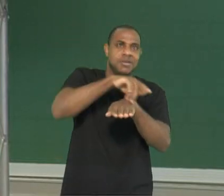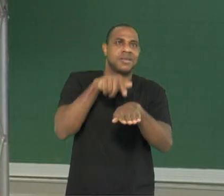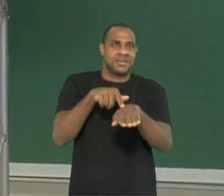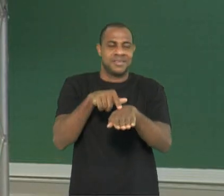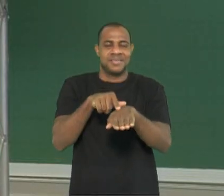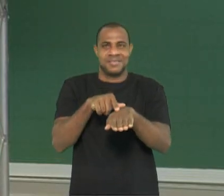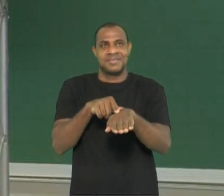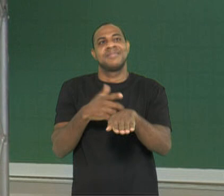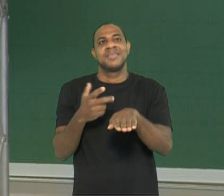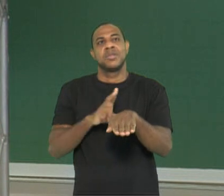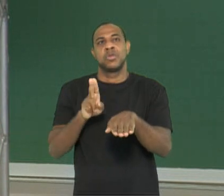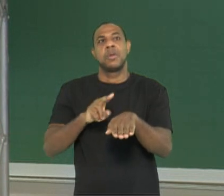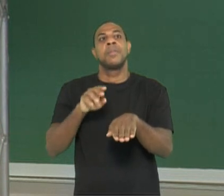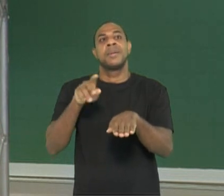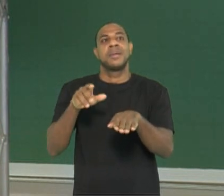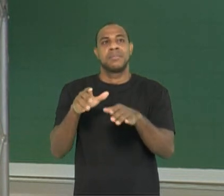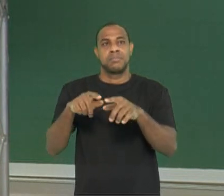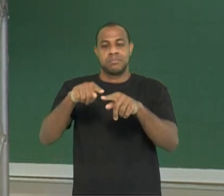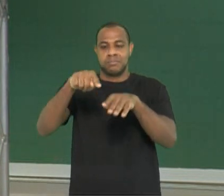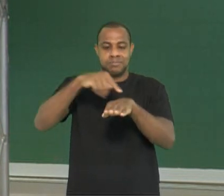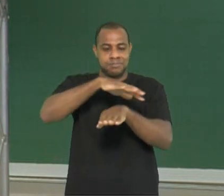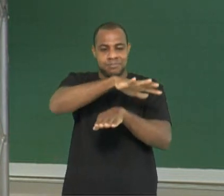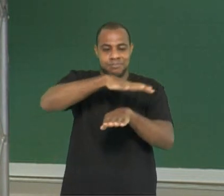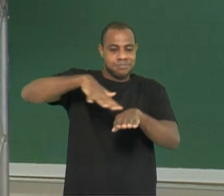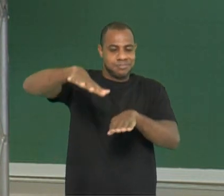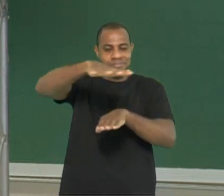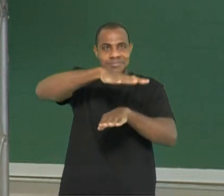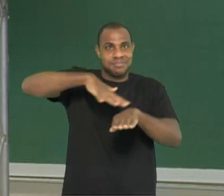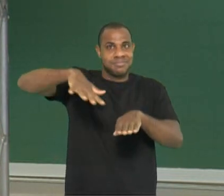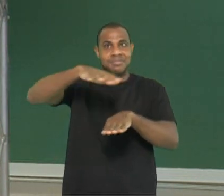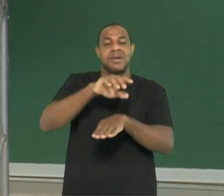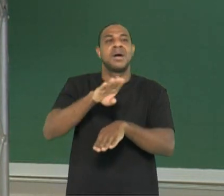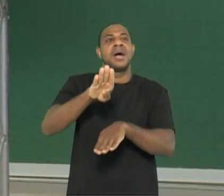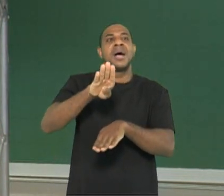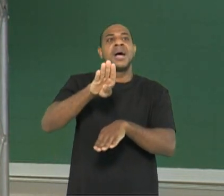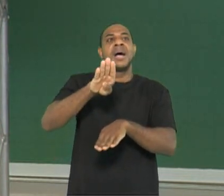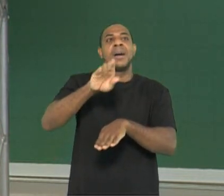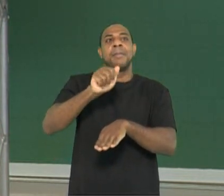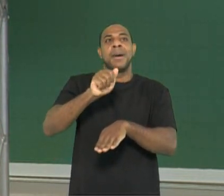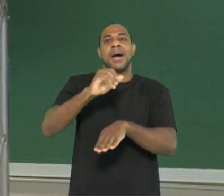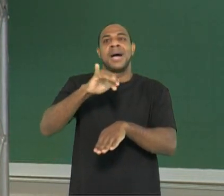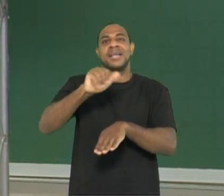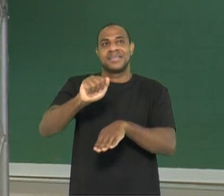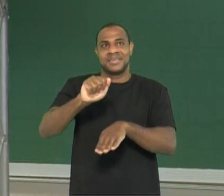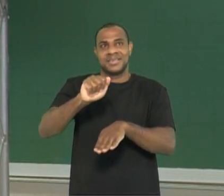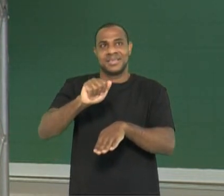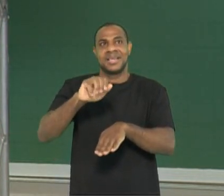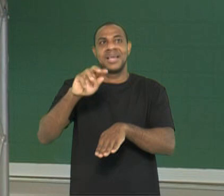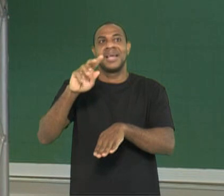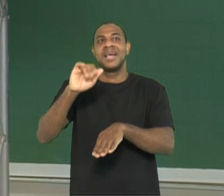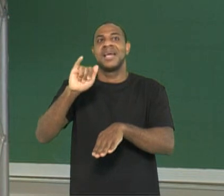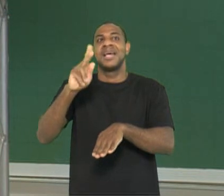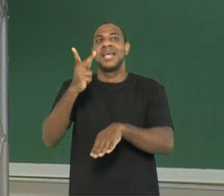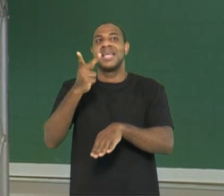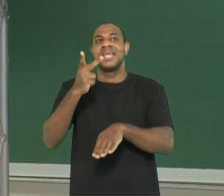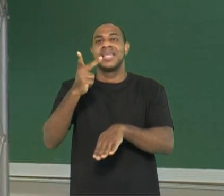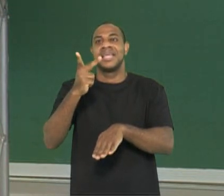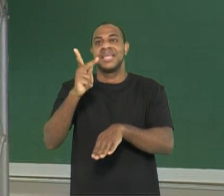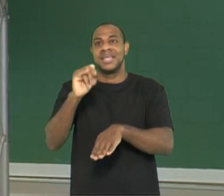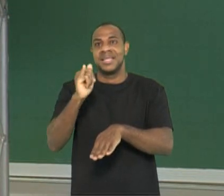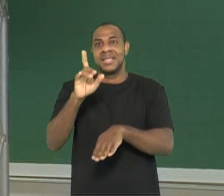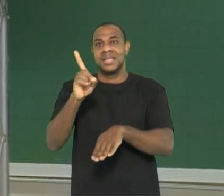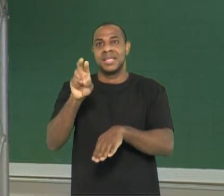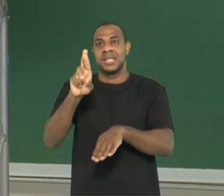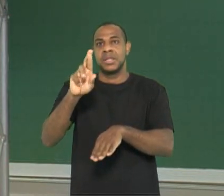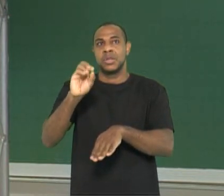bacias hidrográficas, porque todos os rios que estão deste lado do interflúvio vão escoar neste